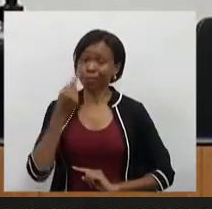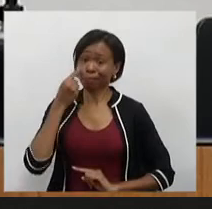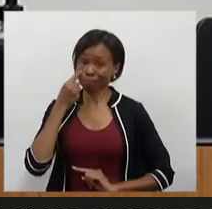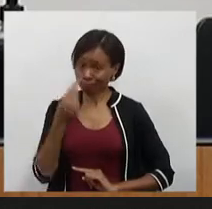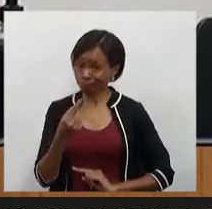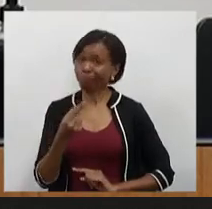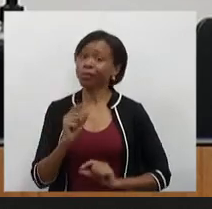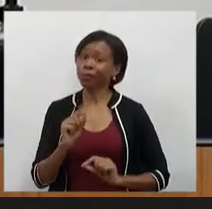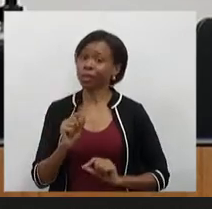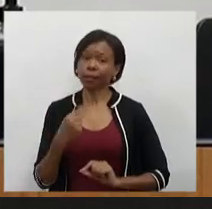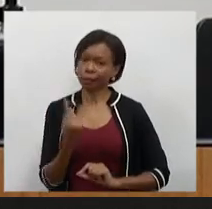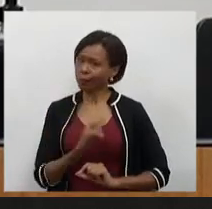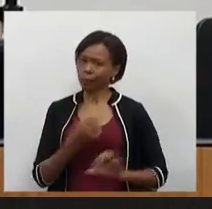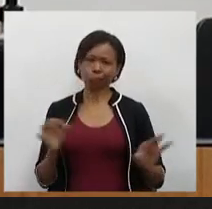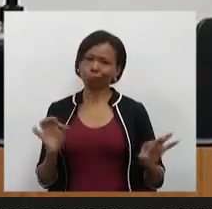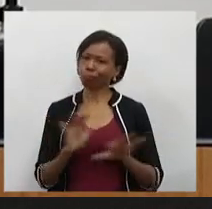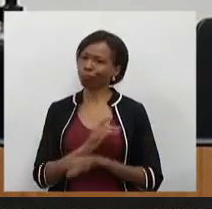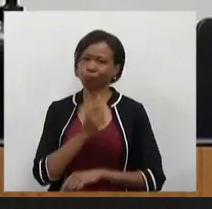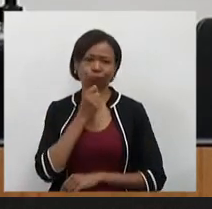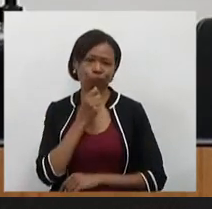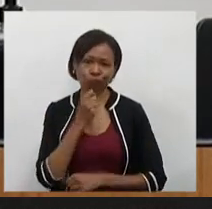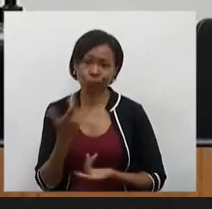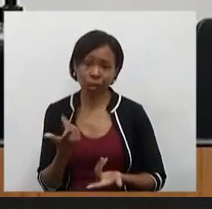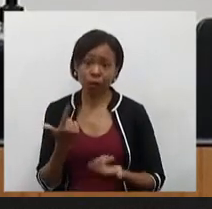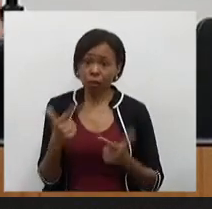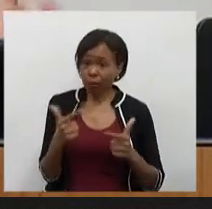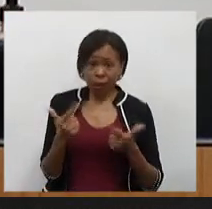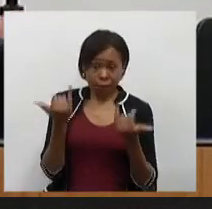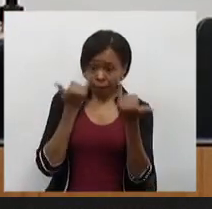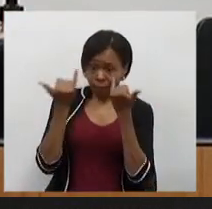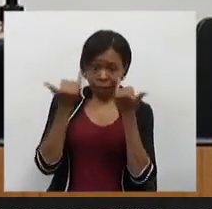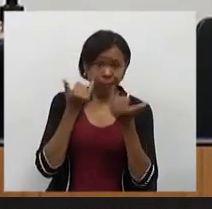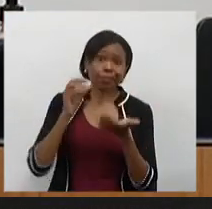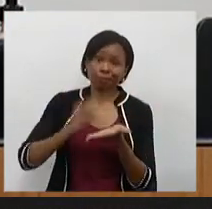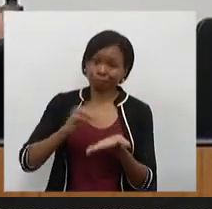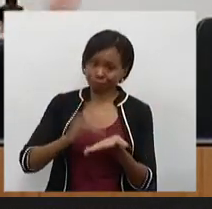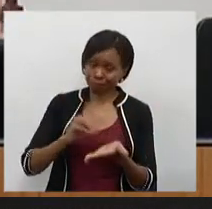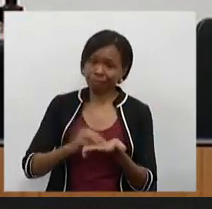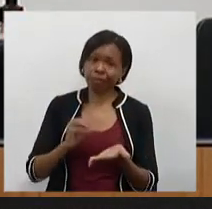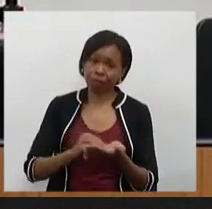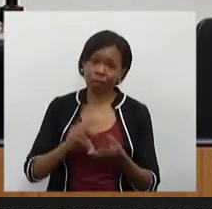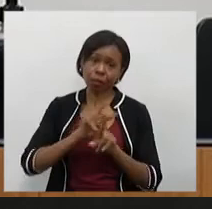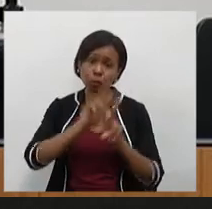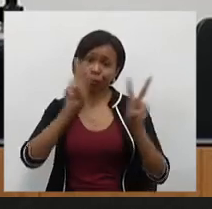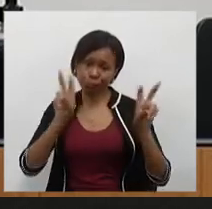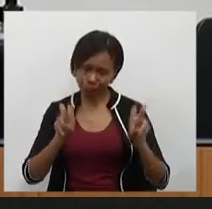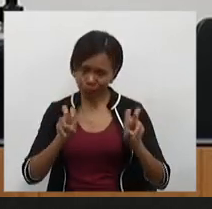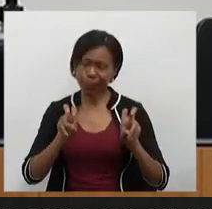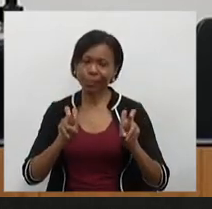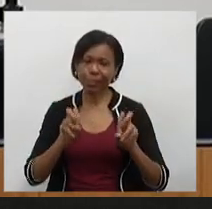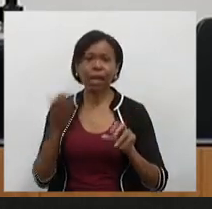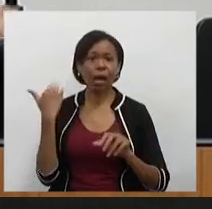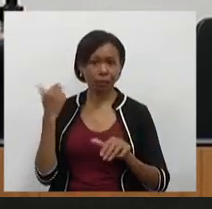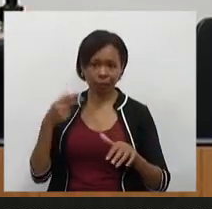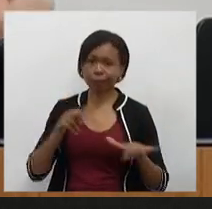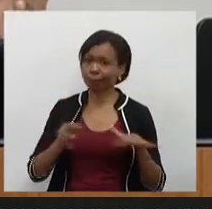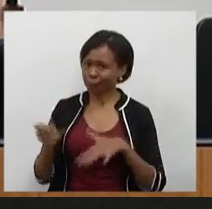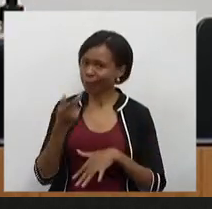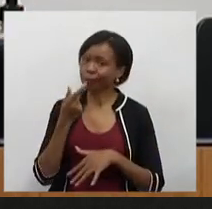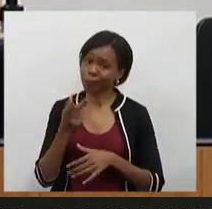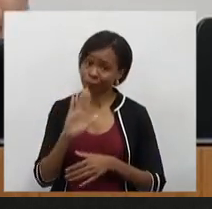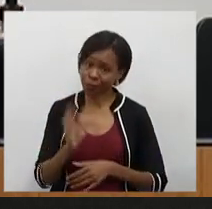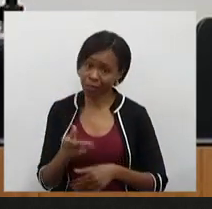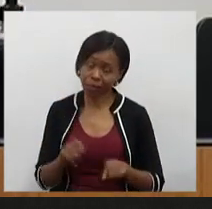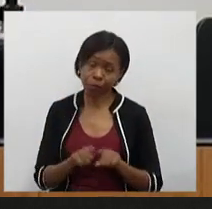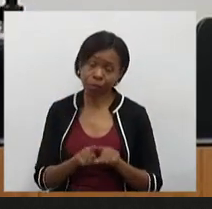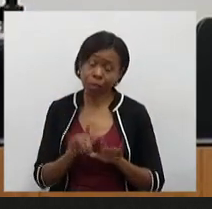nós não estamos preparados, né? Não temos as informações suficientes, né, Janaína? Discutimos isso na semana passada.